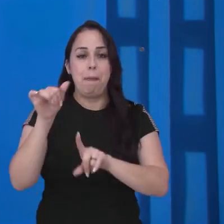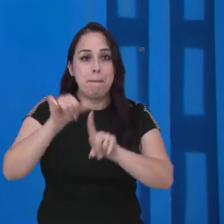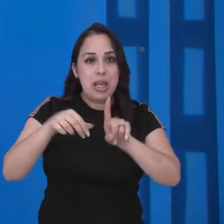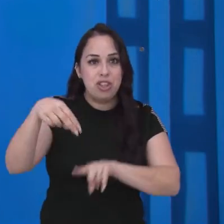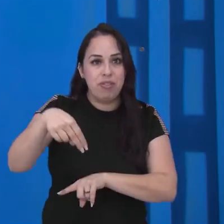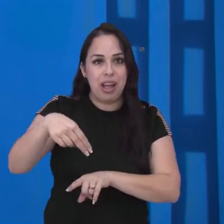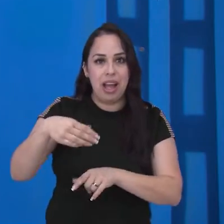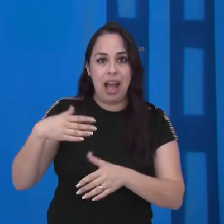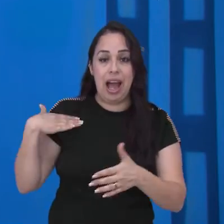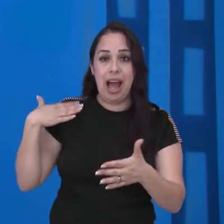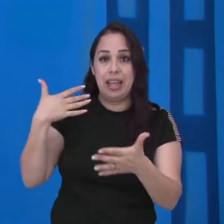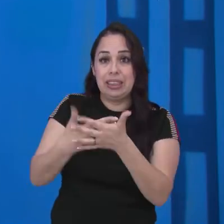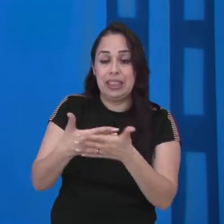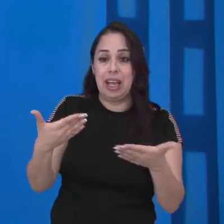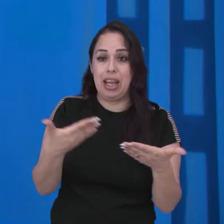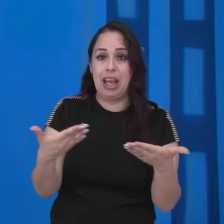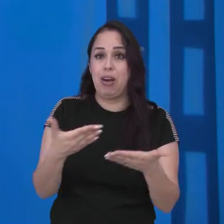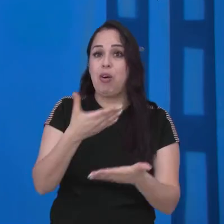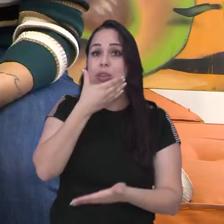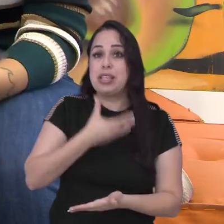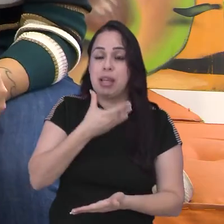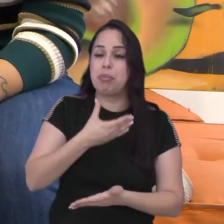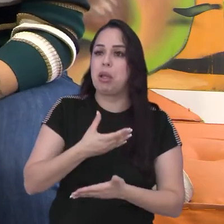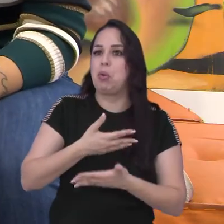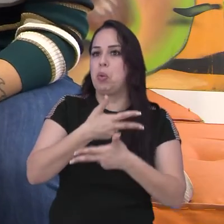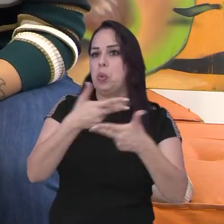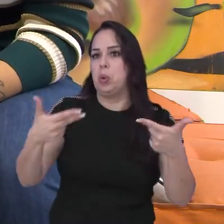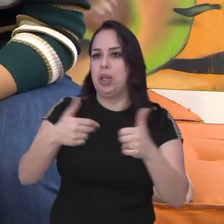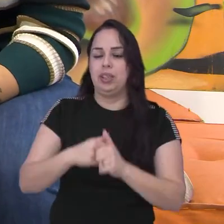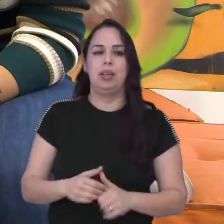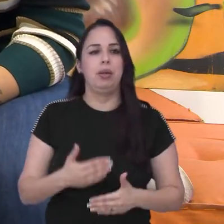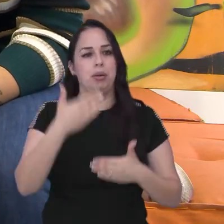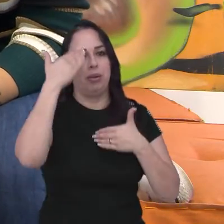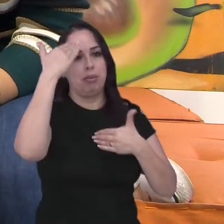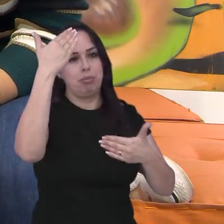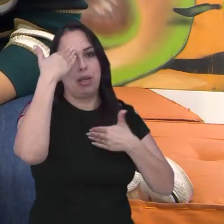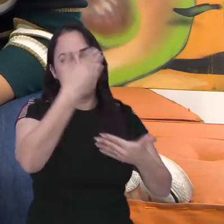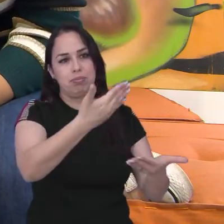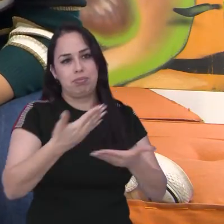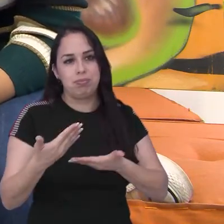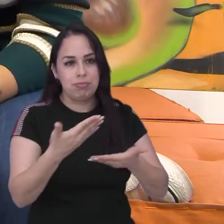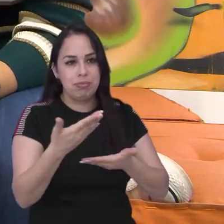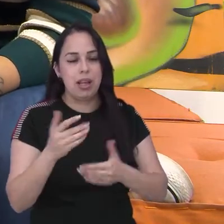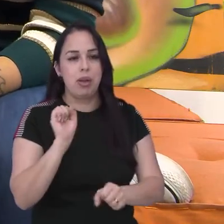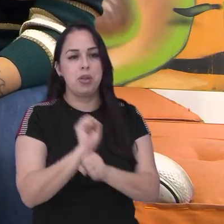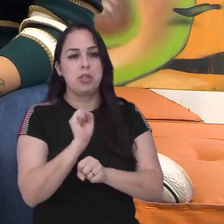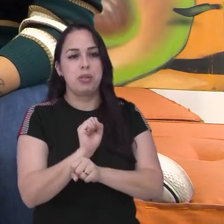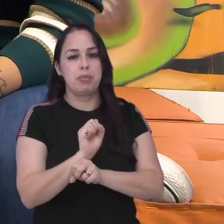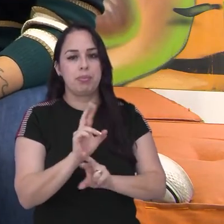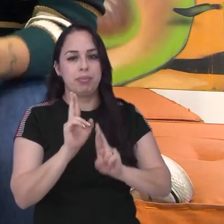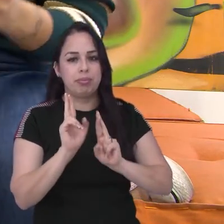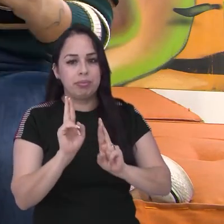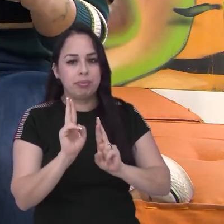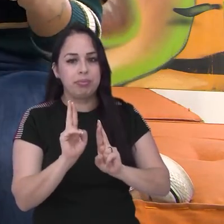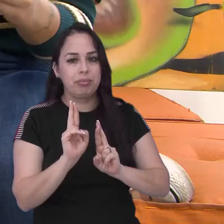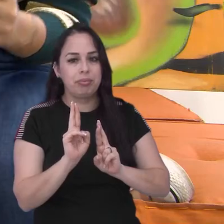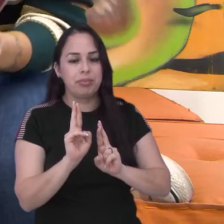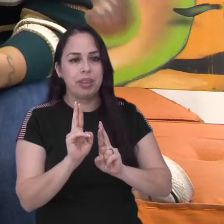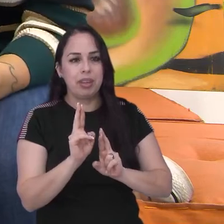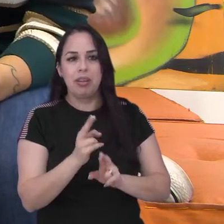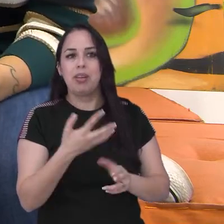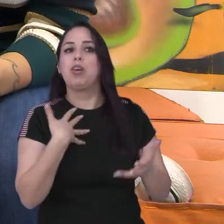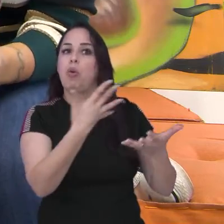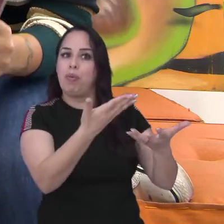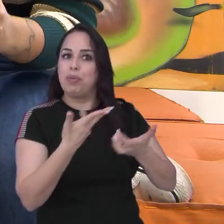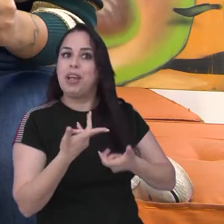participar. até o final desse ano vai ter bastante coisa ainda. Com certeza. Betinho, obrigada pela participação. Eu espero recebê-lo até